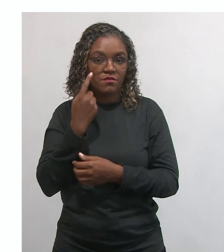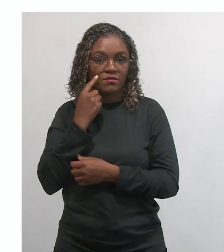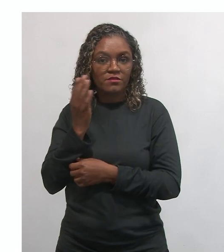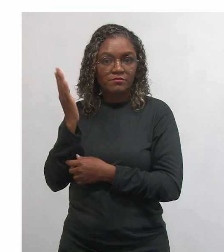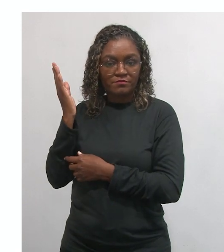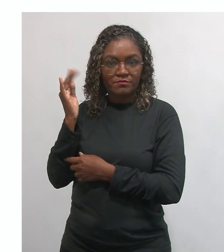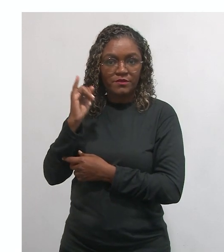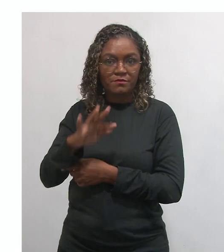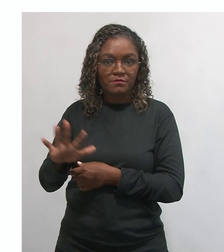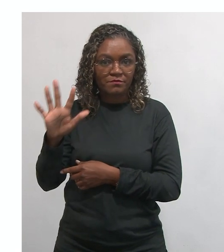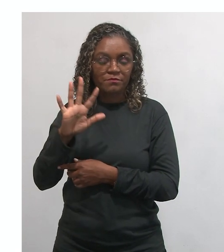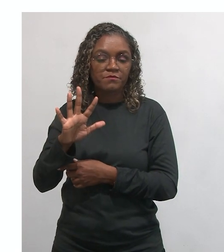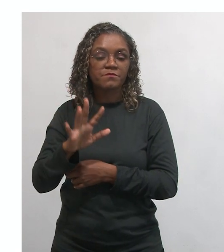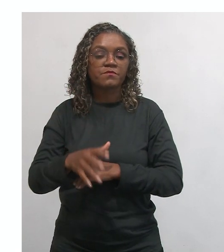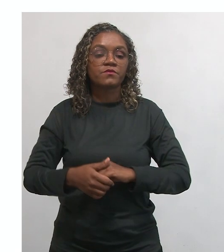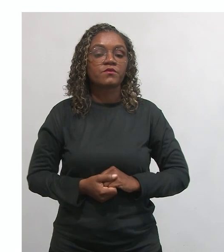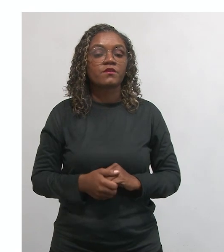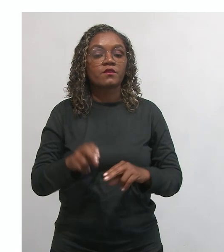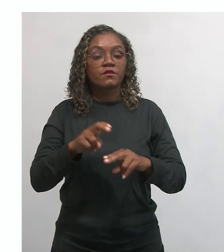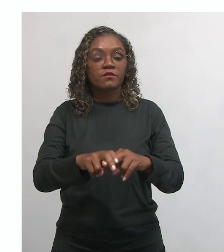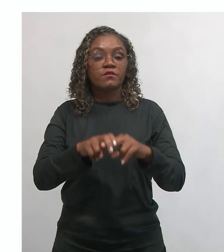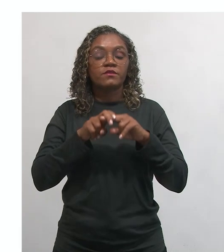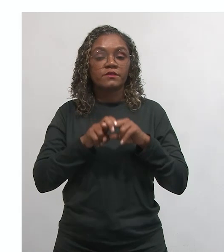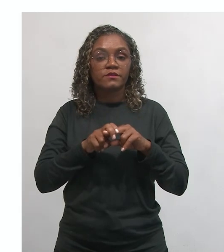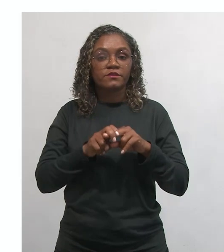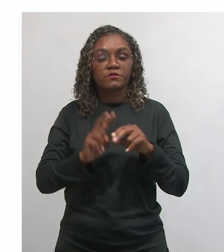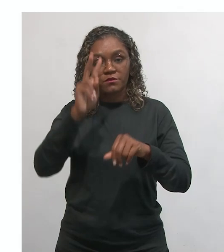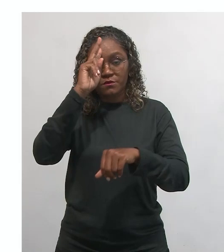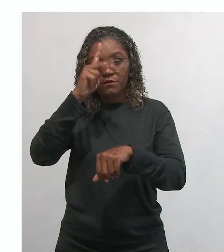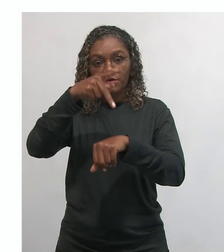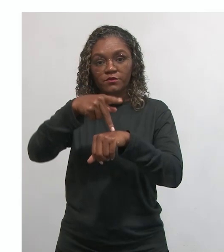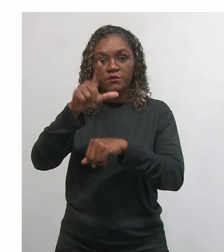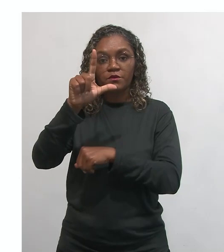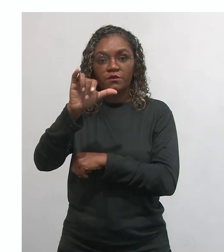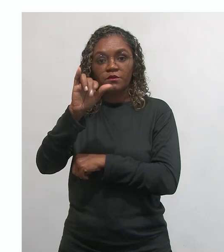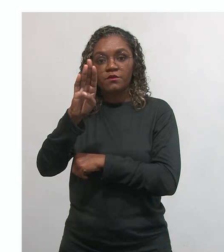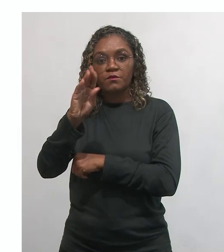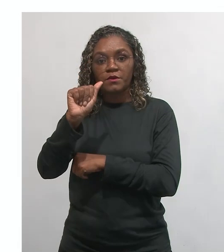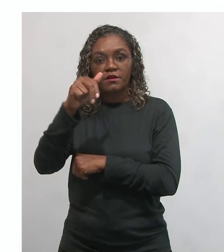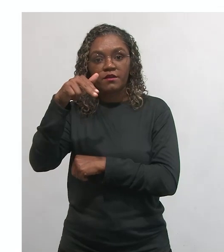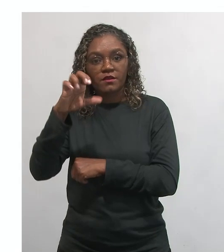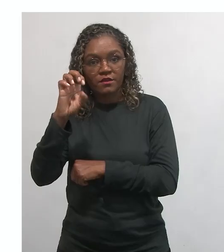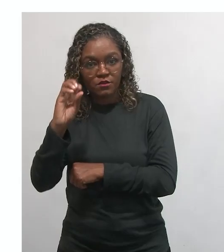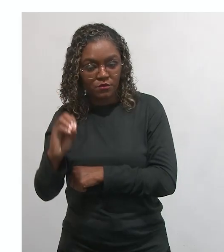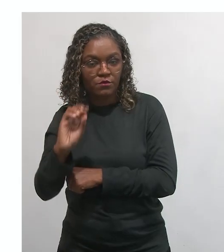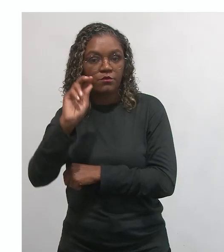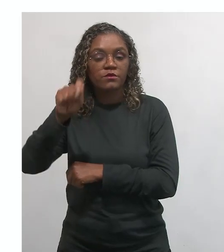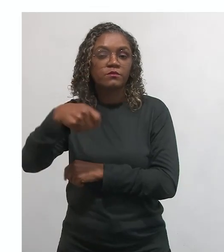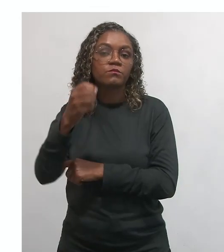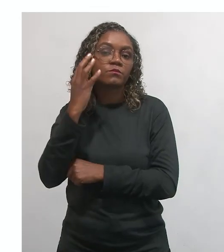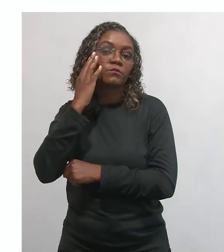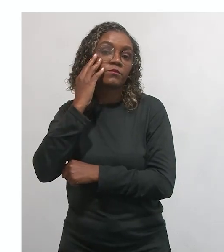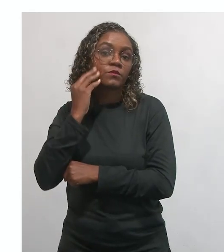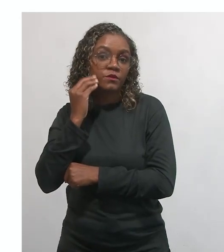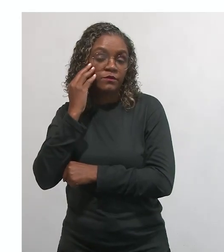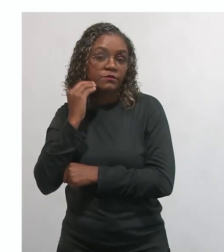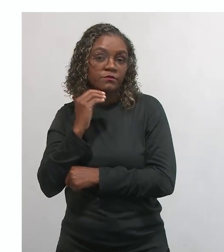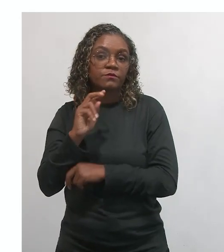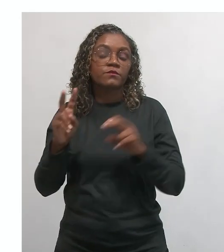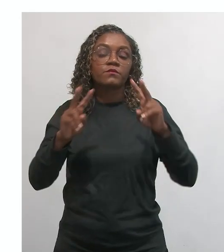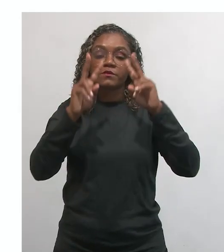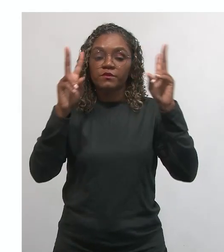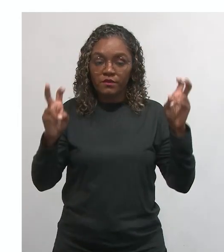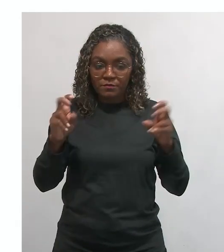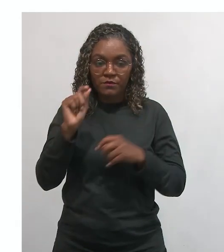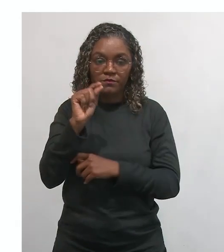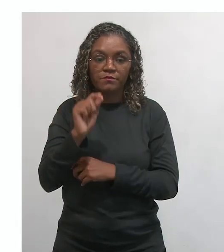escolares, como eu coloco aqui nessa imagem. Para isso, Libânio faz o seguinte enunciado: o trabalho